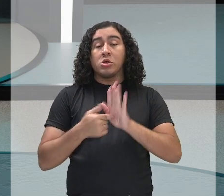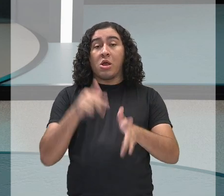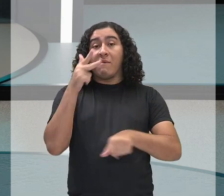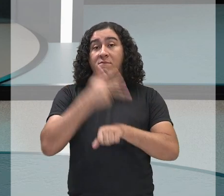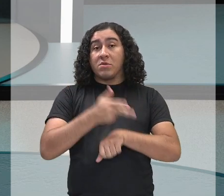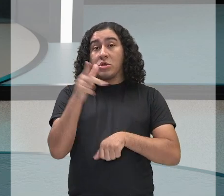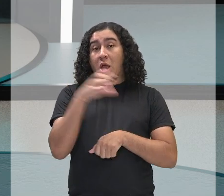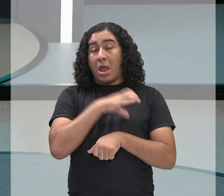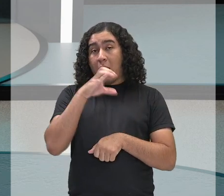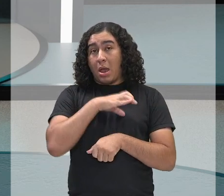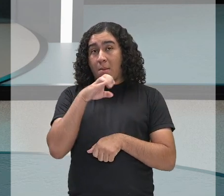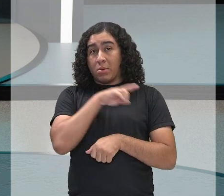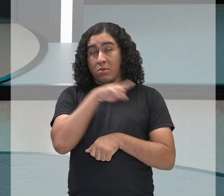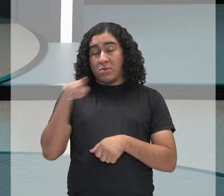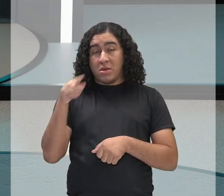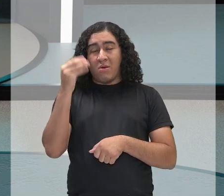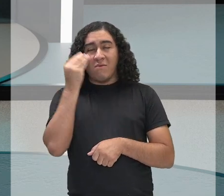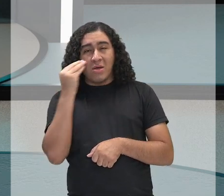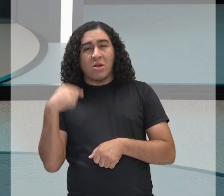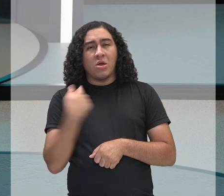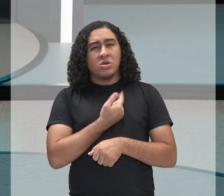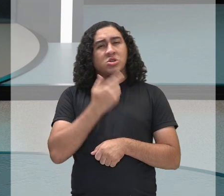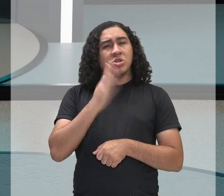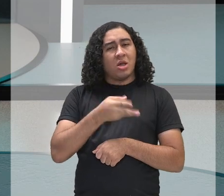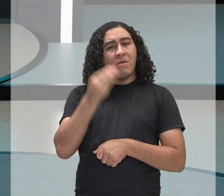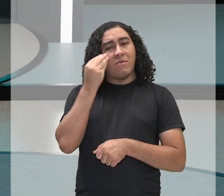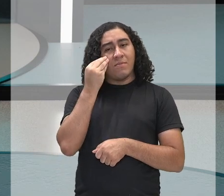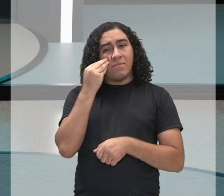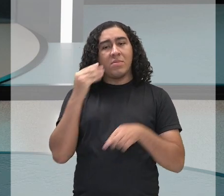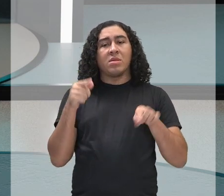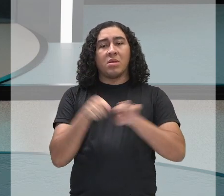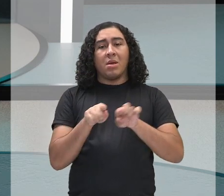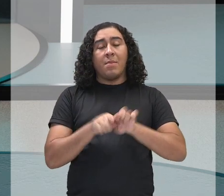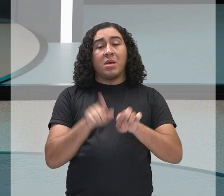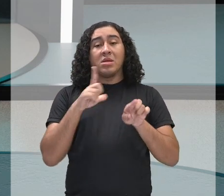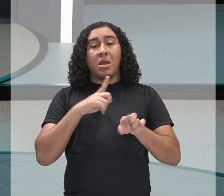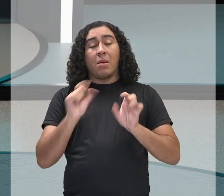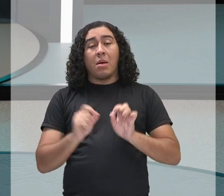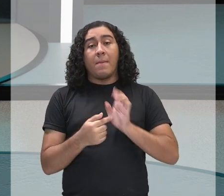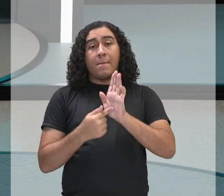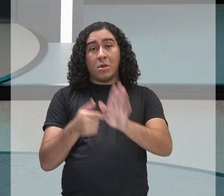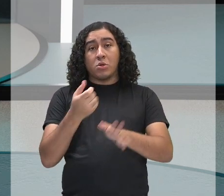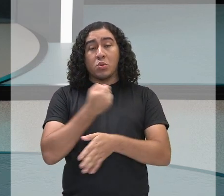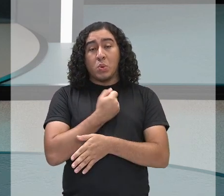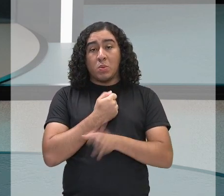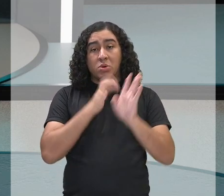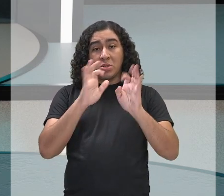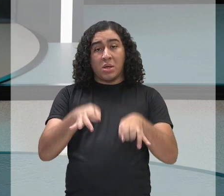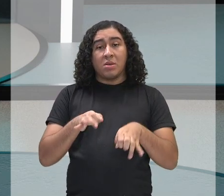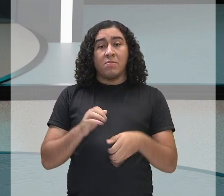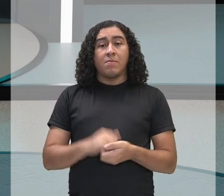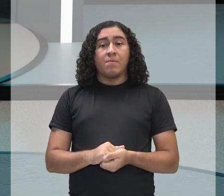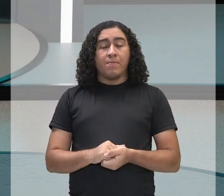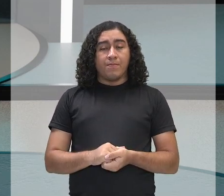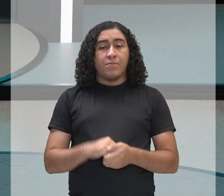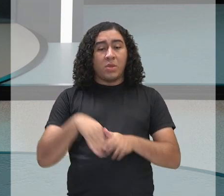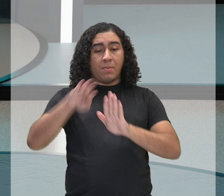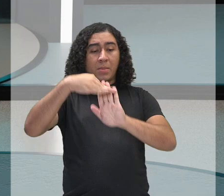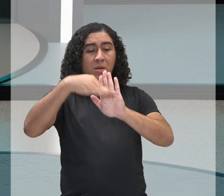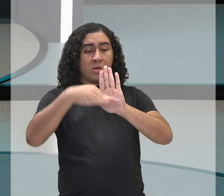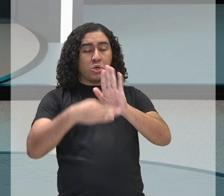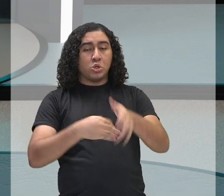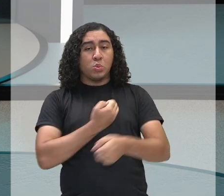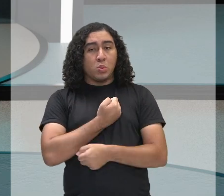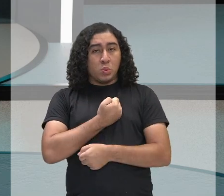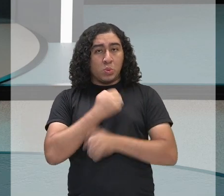para vocês, né, que nós já vimos isso, tratando dos números, tá? Uma lista de números